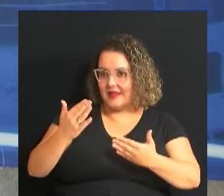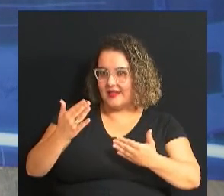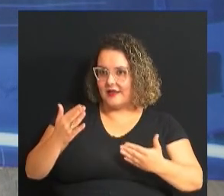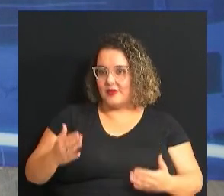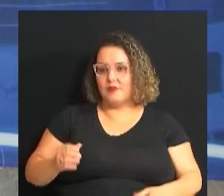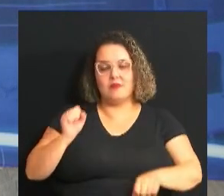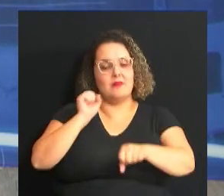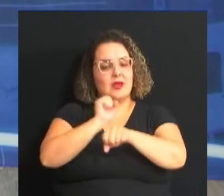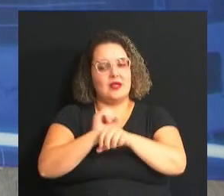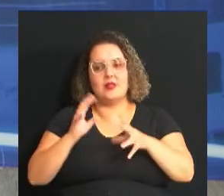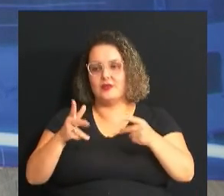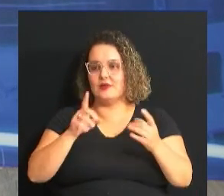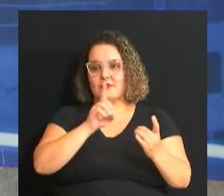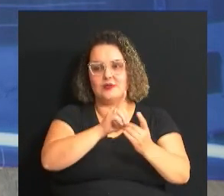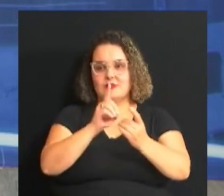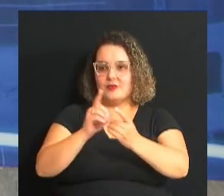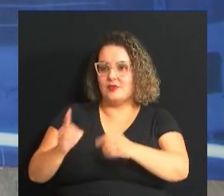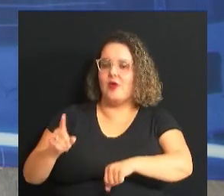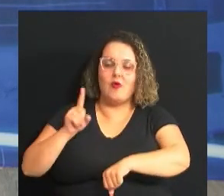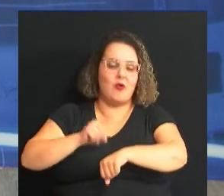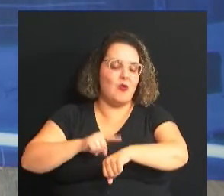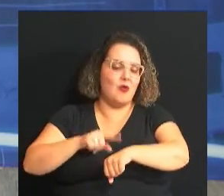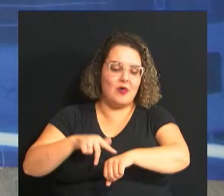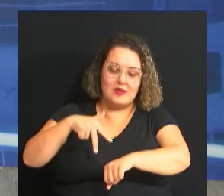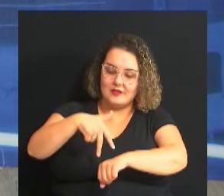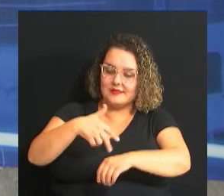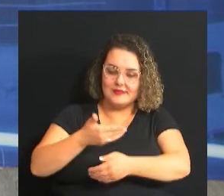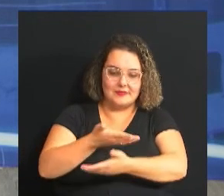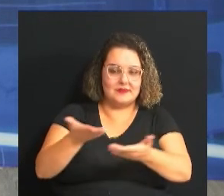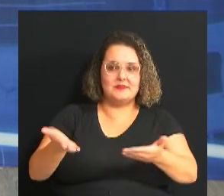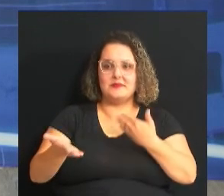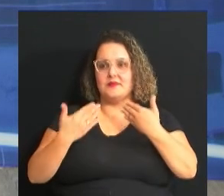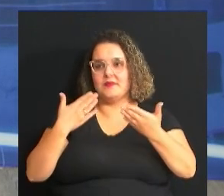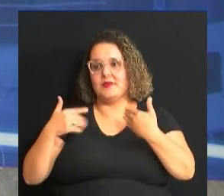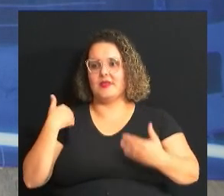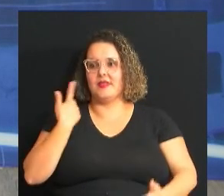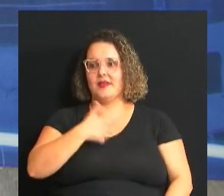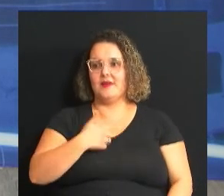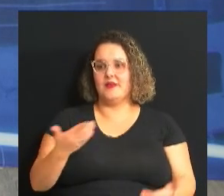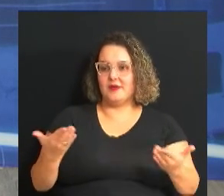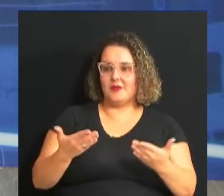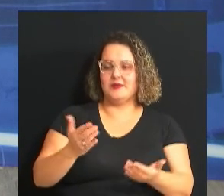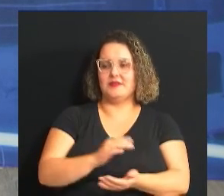seus atendimentos, disponibilizar todo esse tempo para falar com a gente hoje.